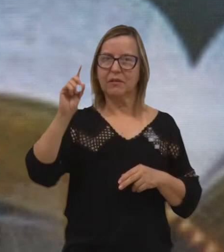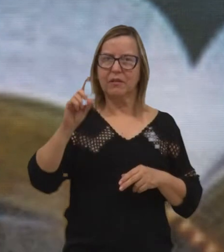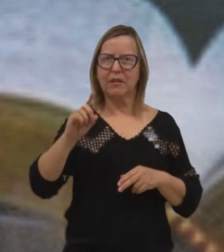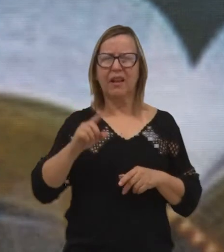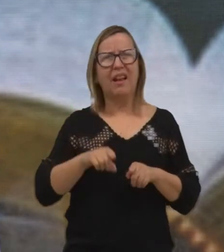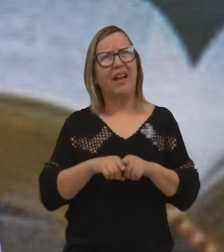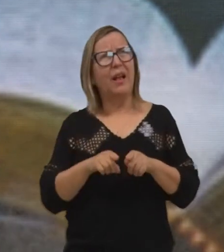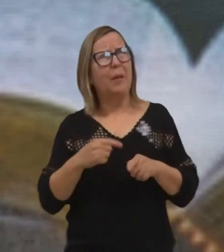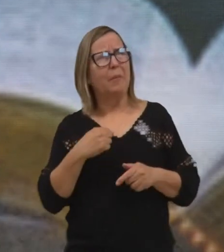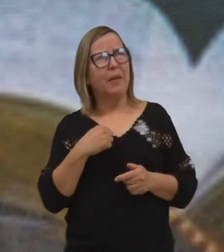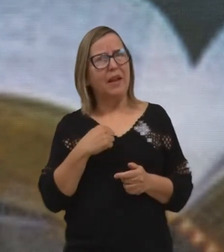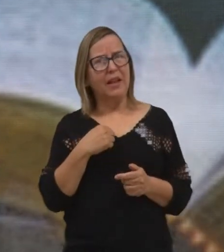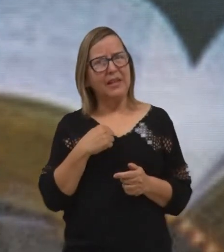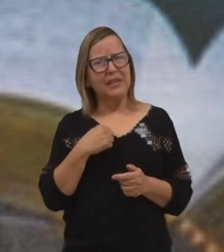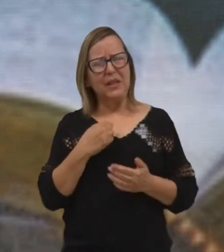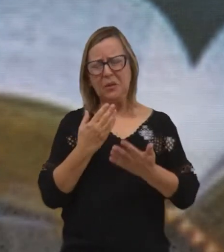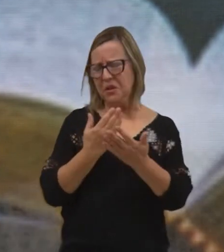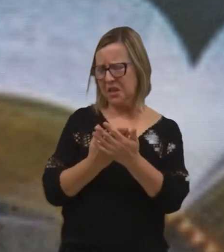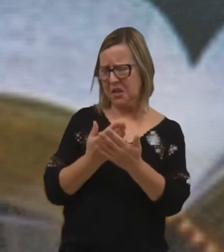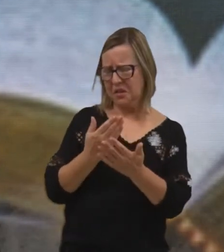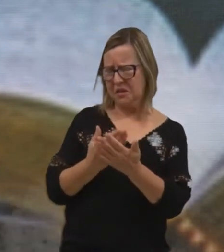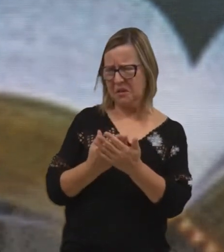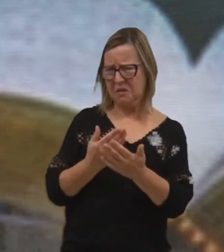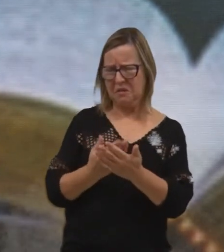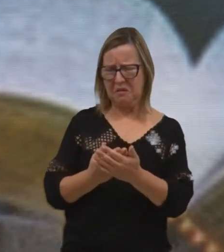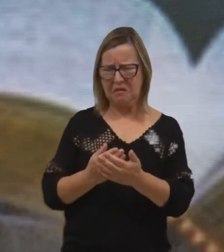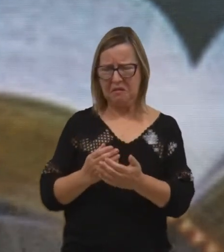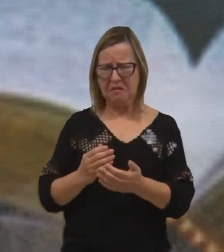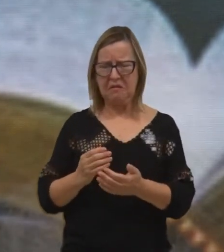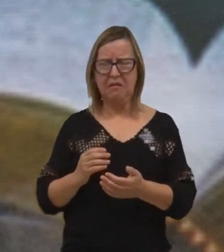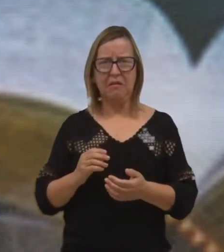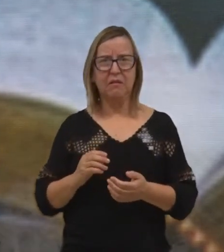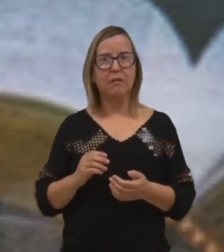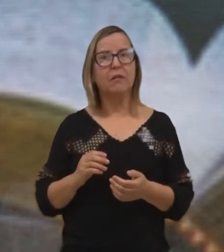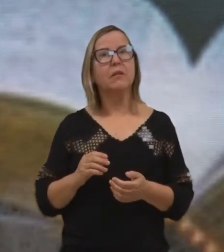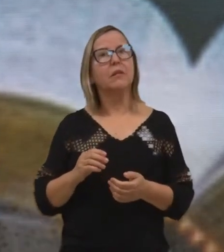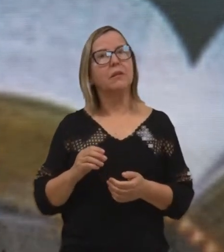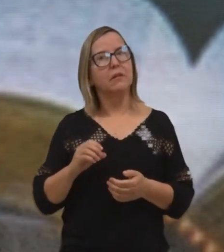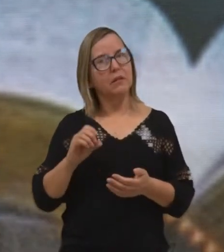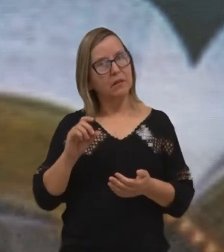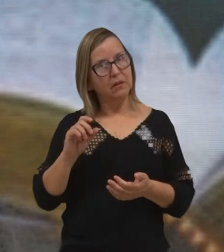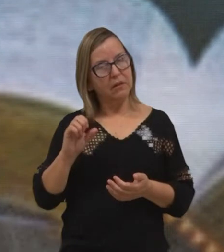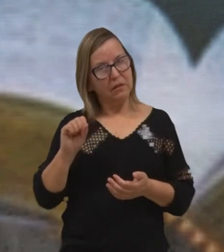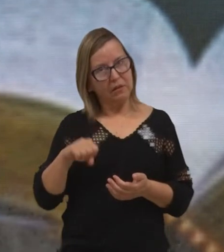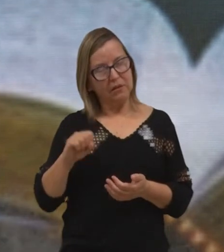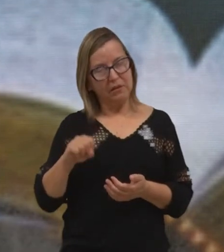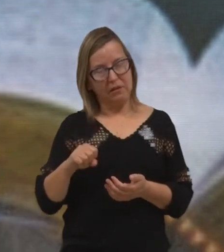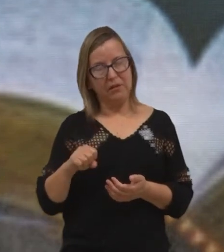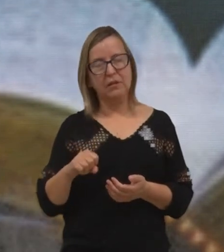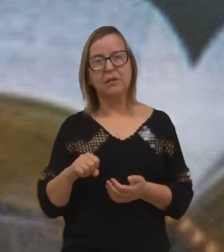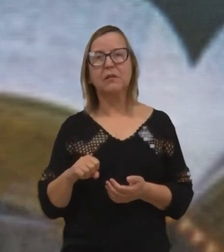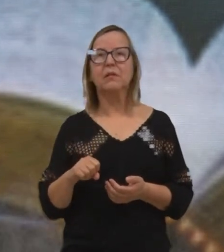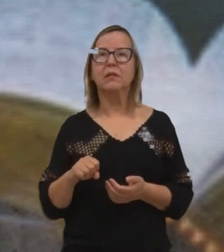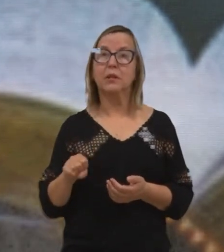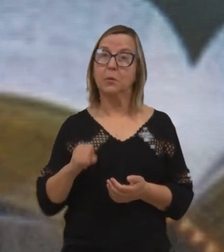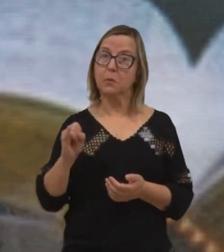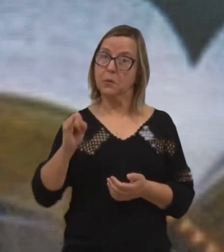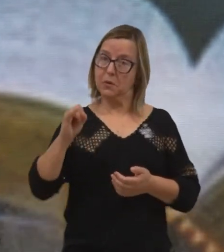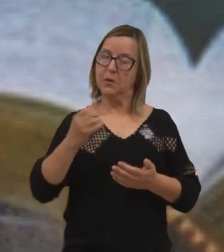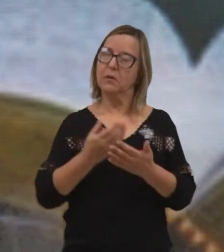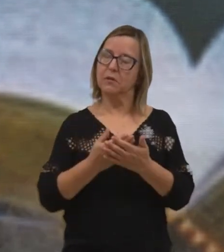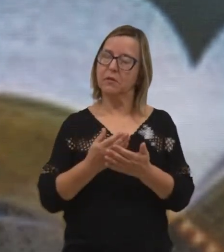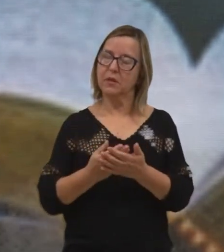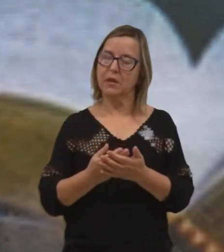eu que estudo, que me dedico e aprender? Ok. E você deve fazer isso mesmo.